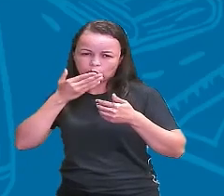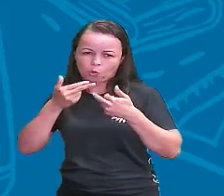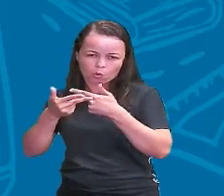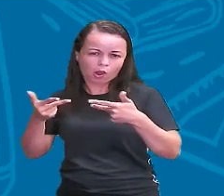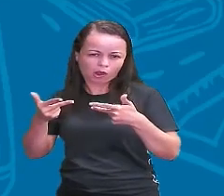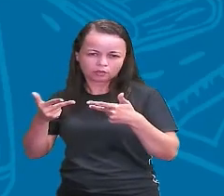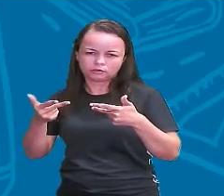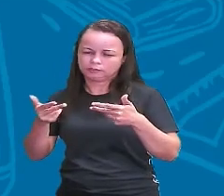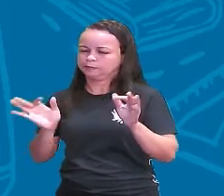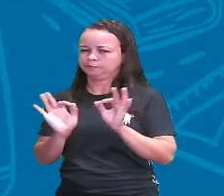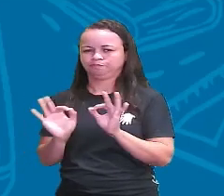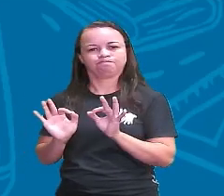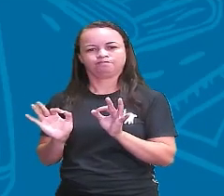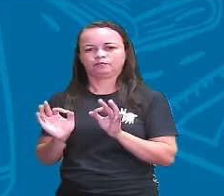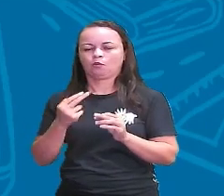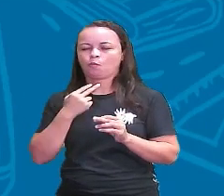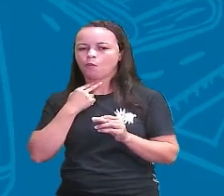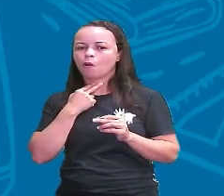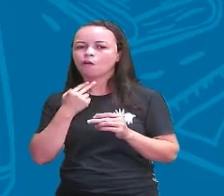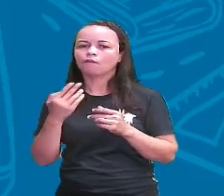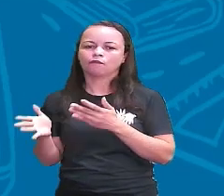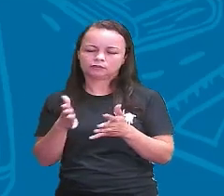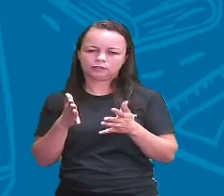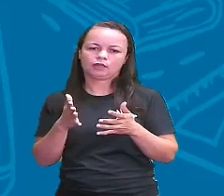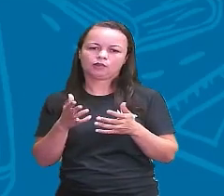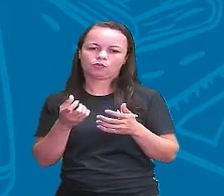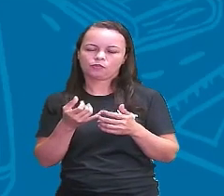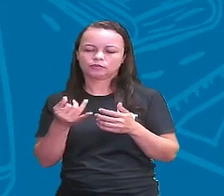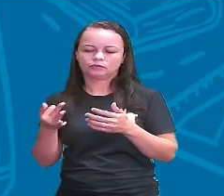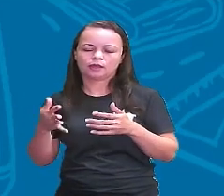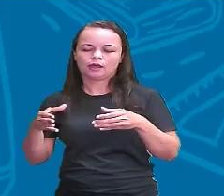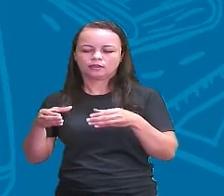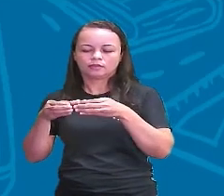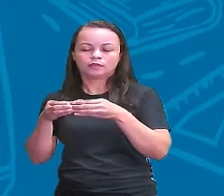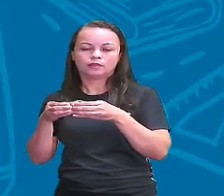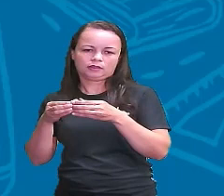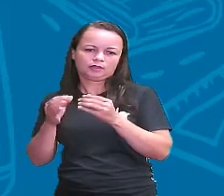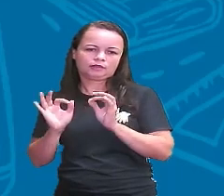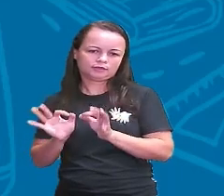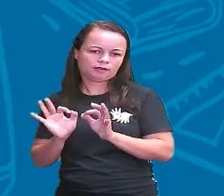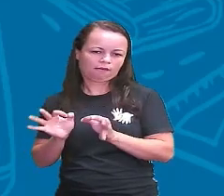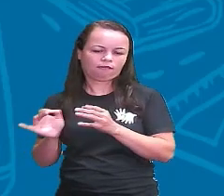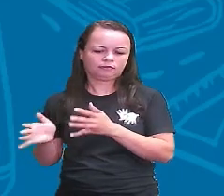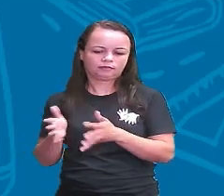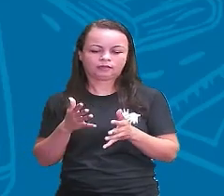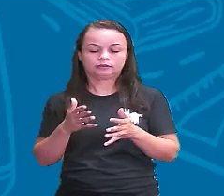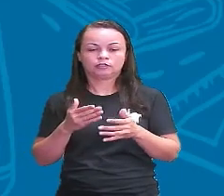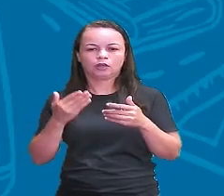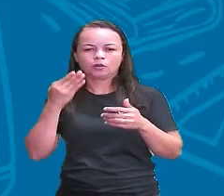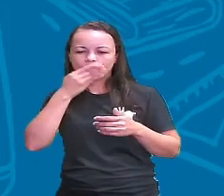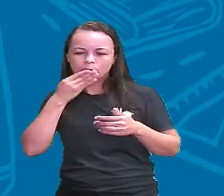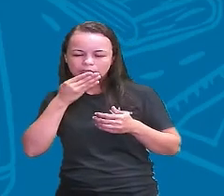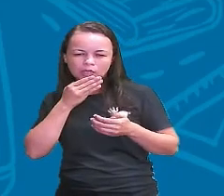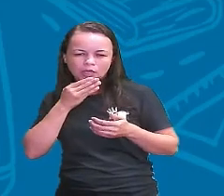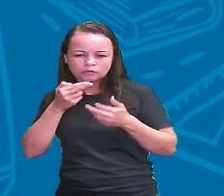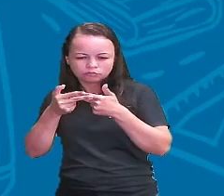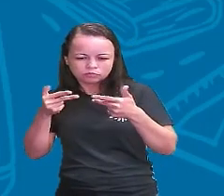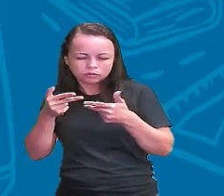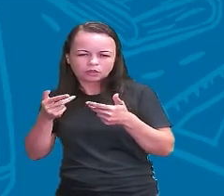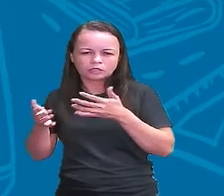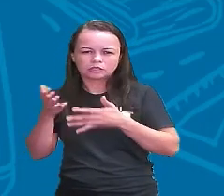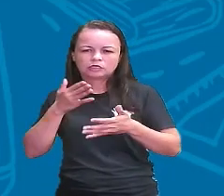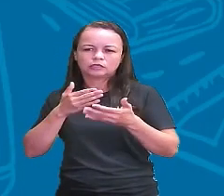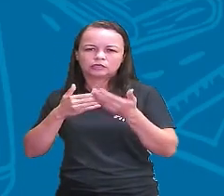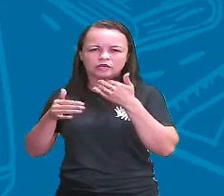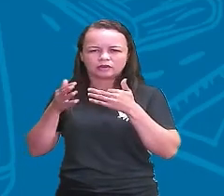consumir a quantidade correta, a quantidade adequada, porque se a gente consumir muito açúcar, ele vai deixar de ser um alimento e vai passar a ser